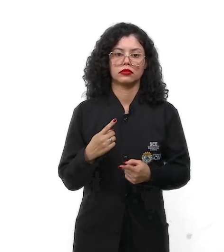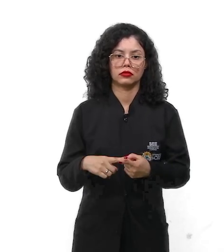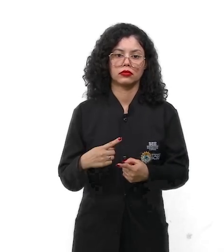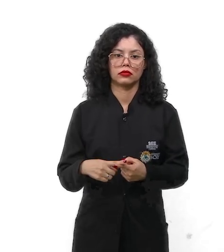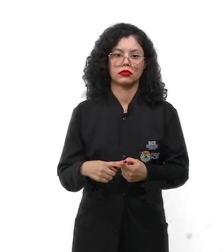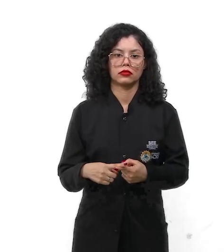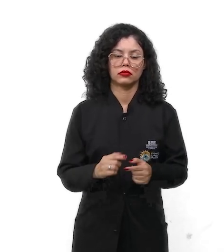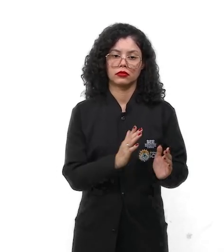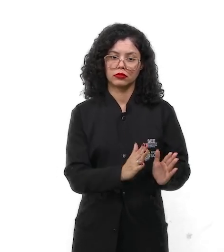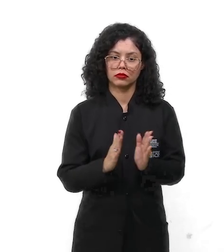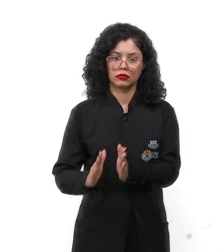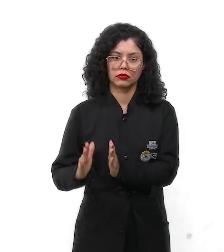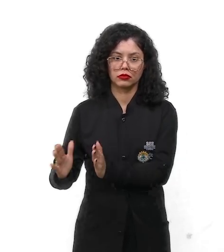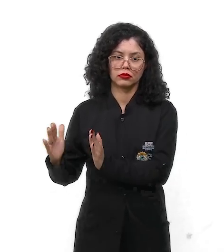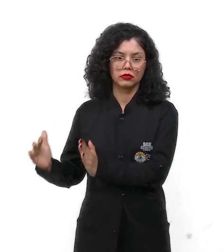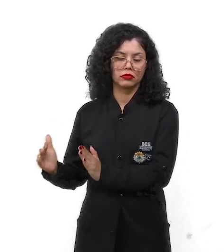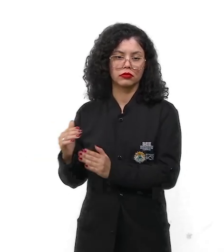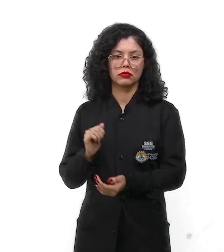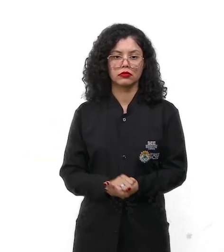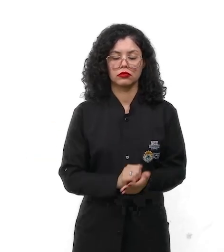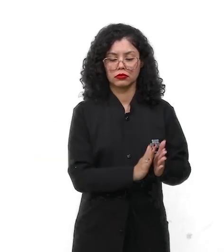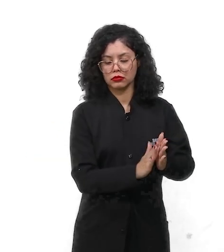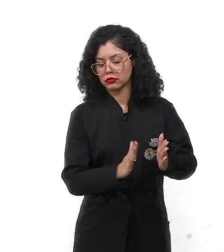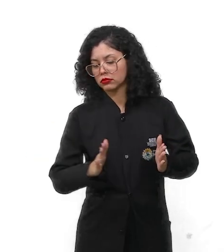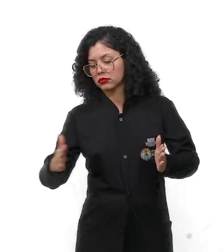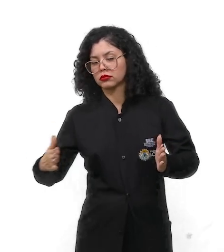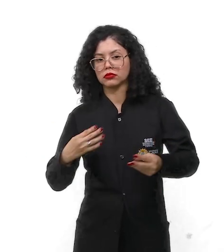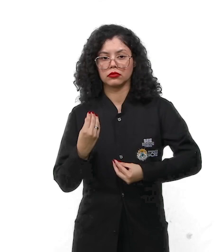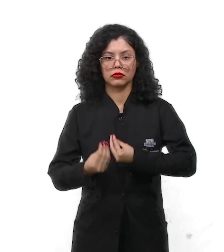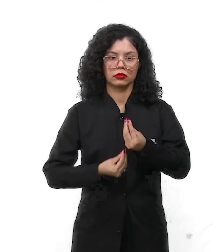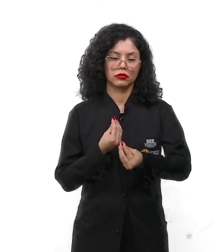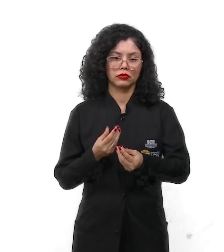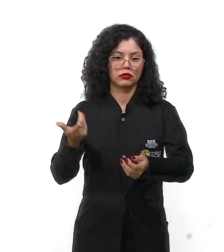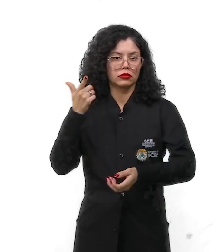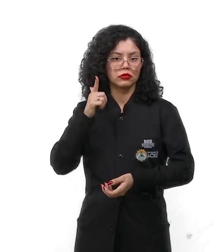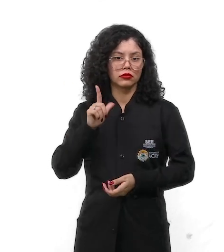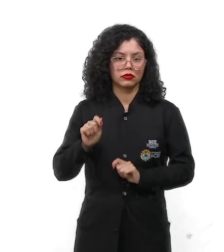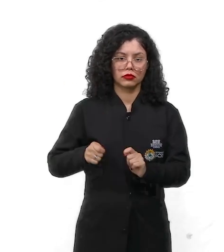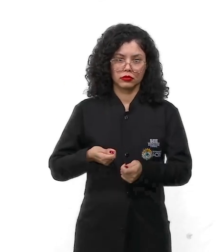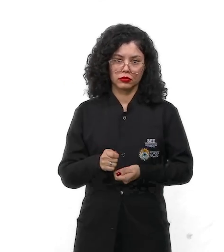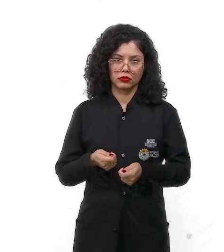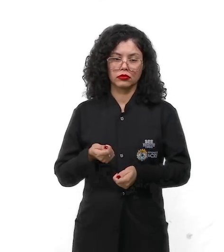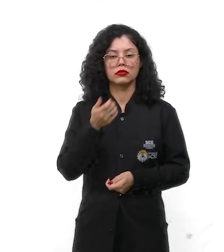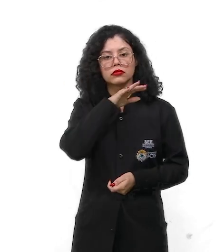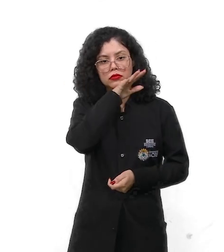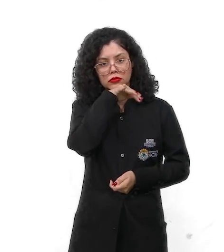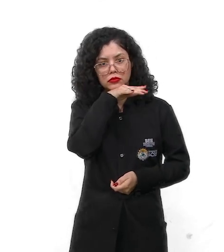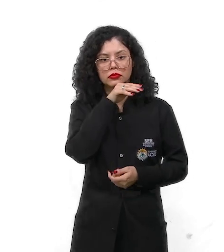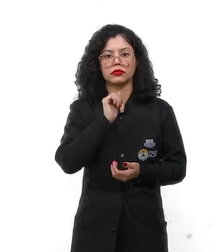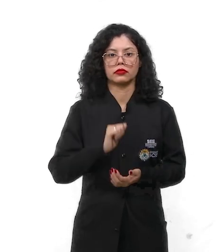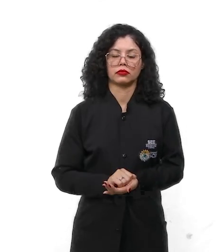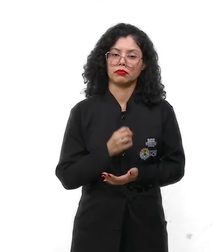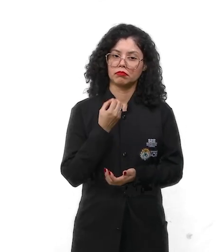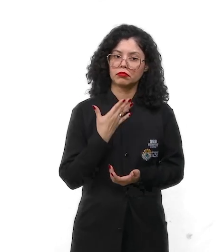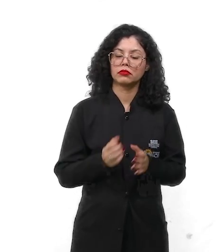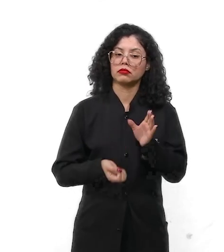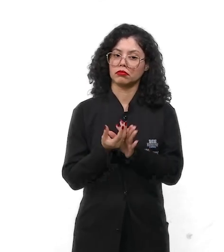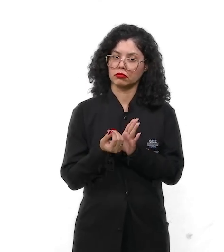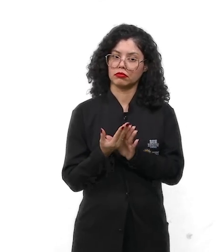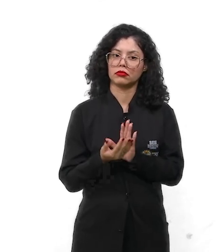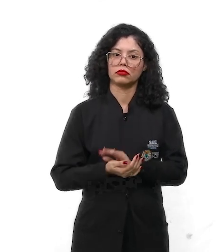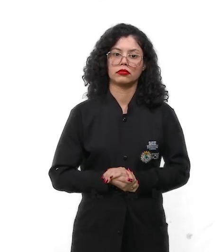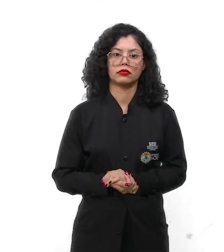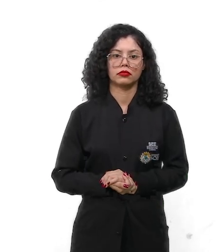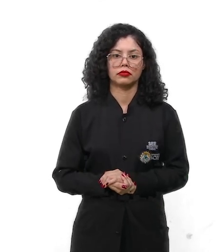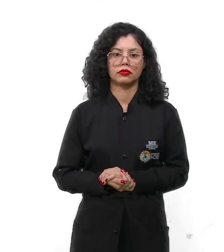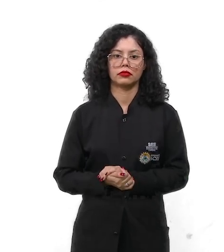de uma série de formas que eles conseguiram já. São animais bem produtivos.